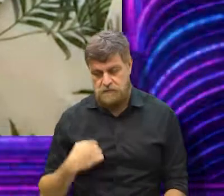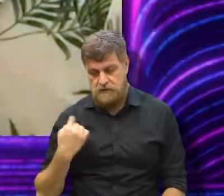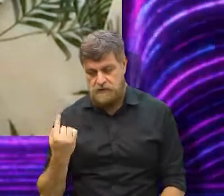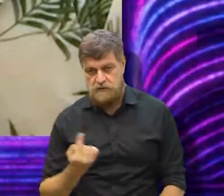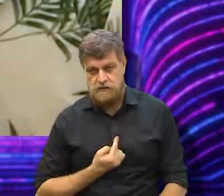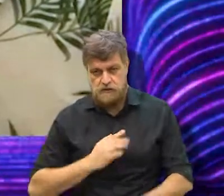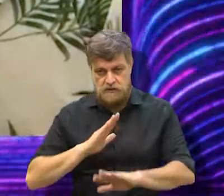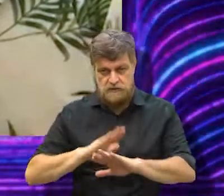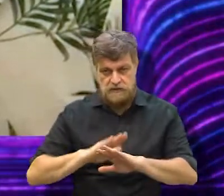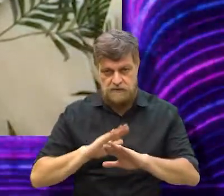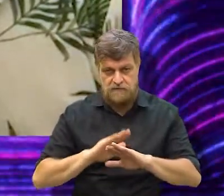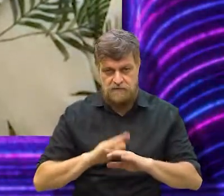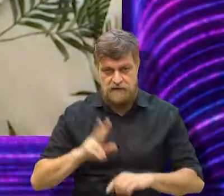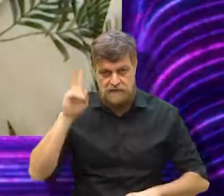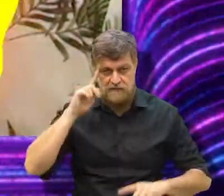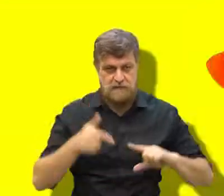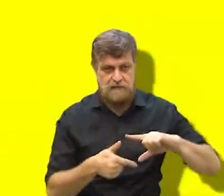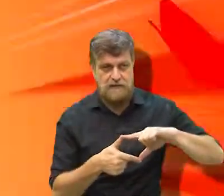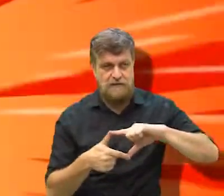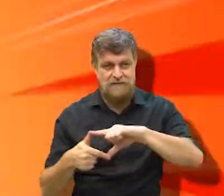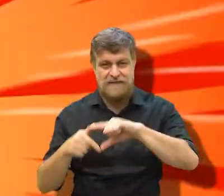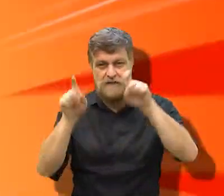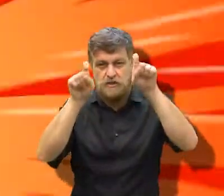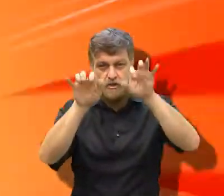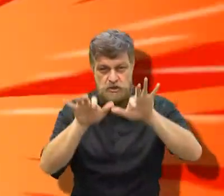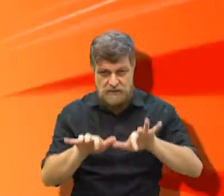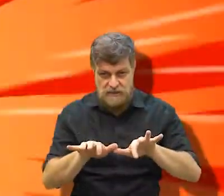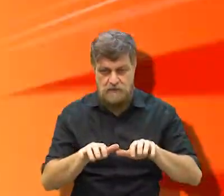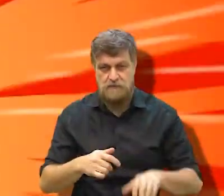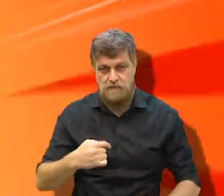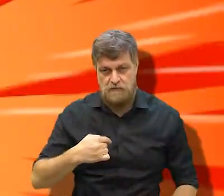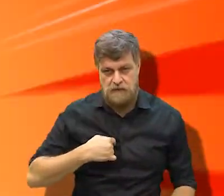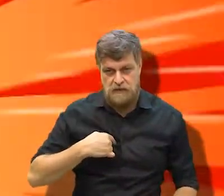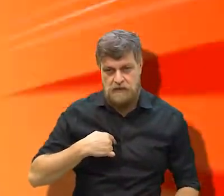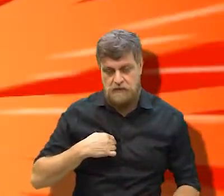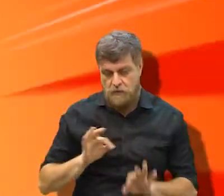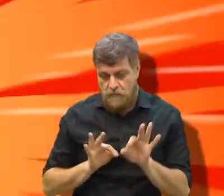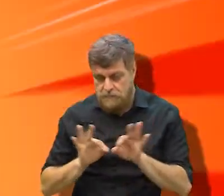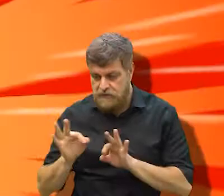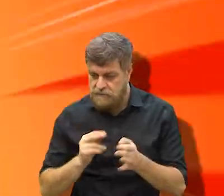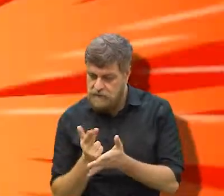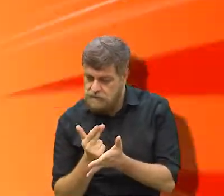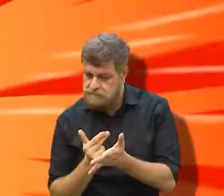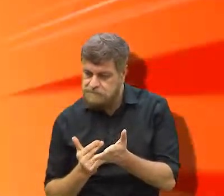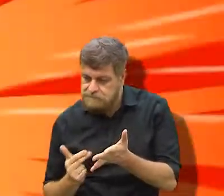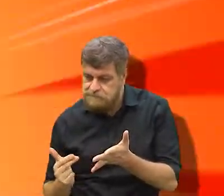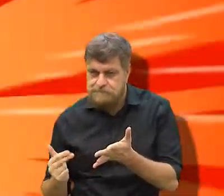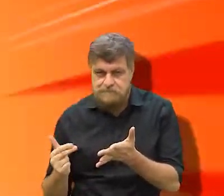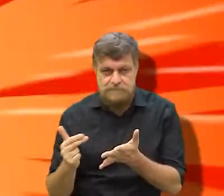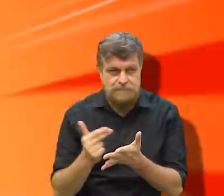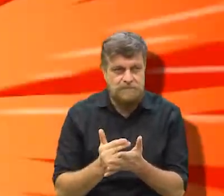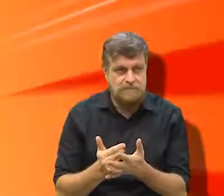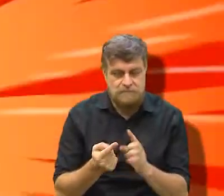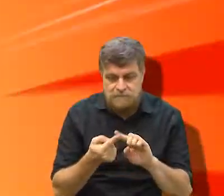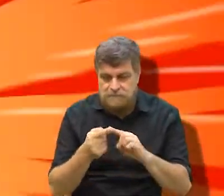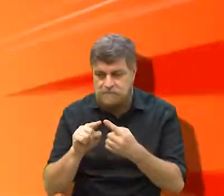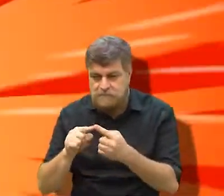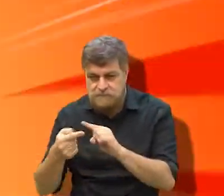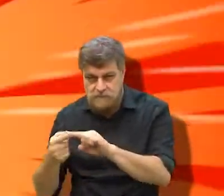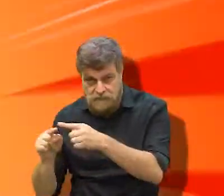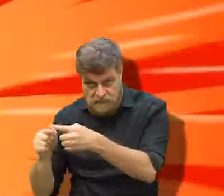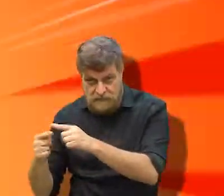A gente faz o quadrinho de forma digital. Eu faço o meu esboço, a gente vê cada cena, como vai ser, depende